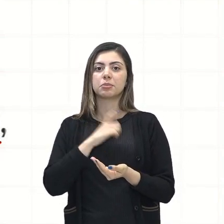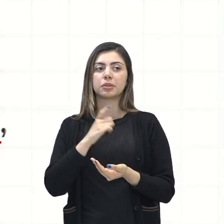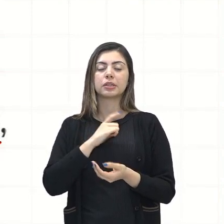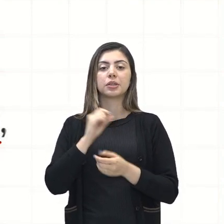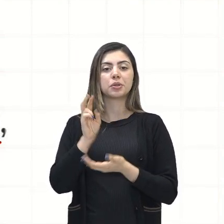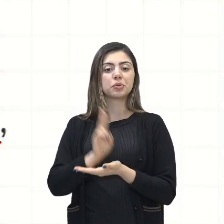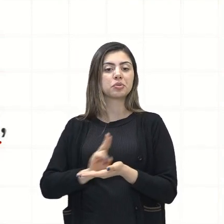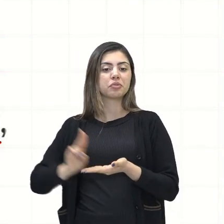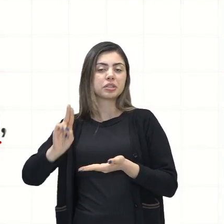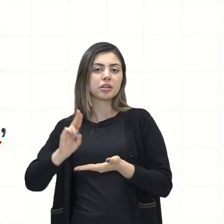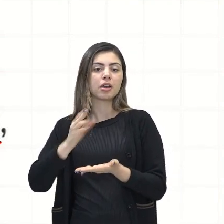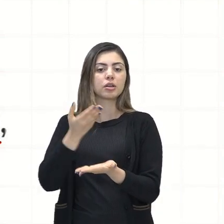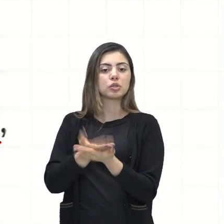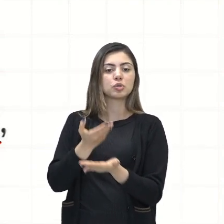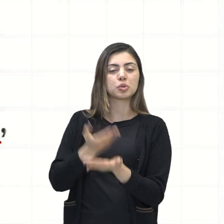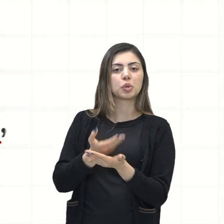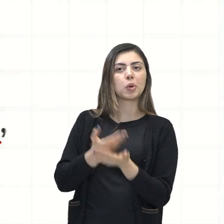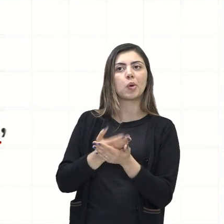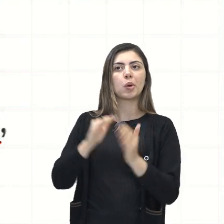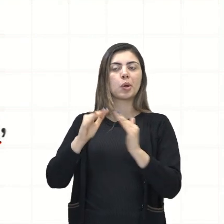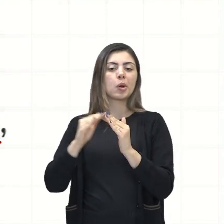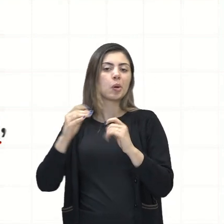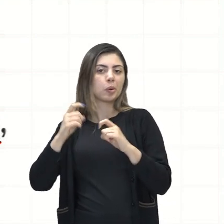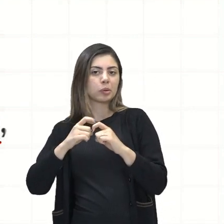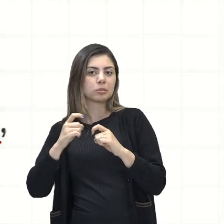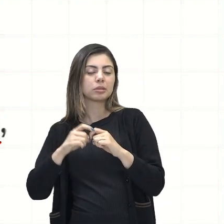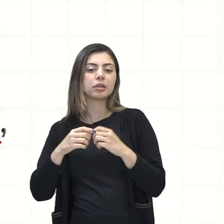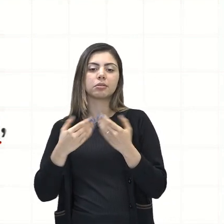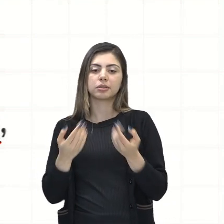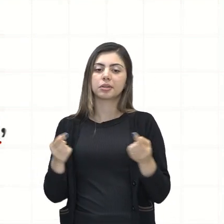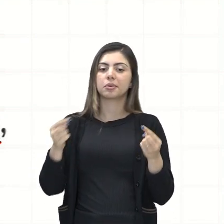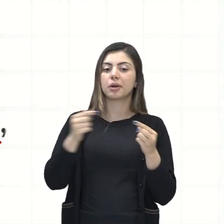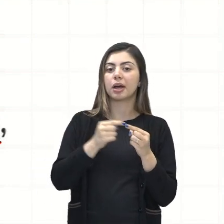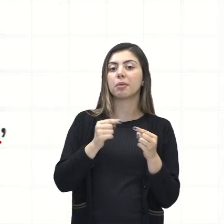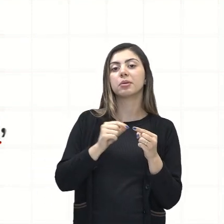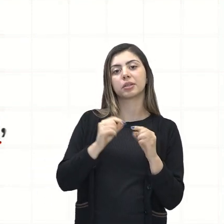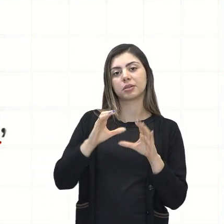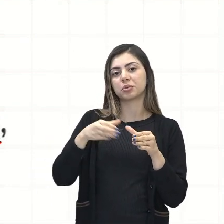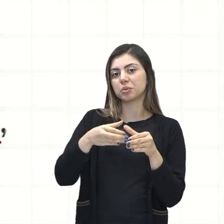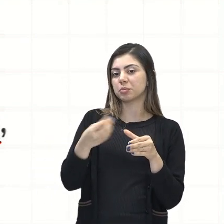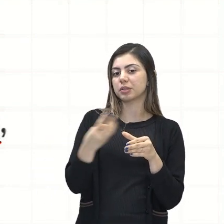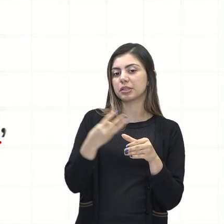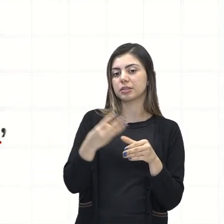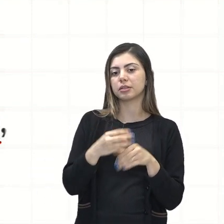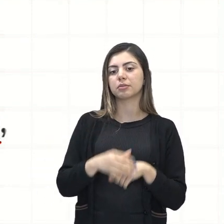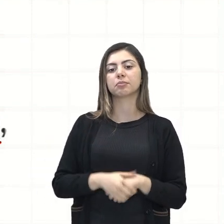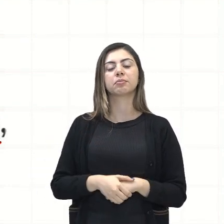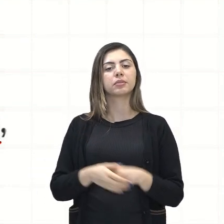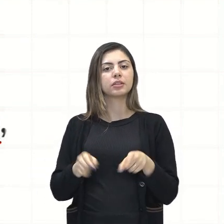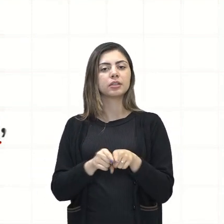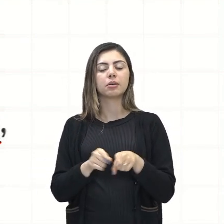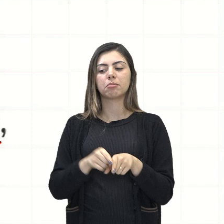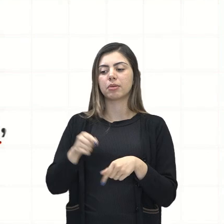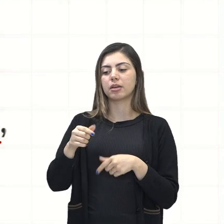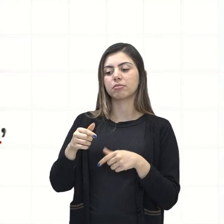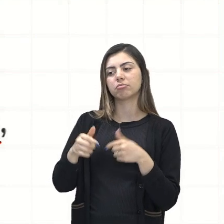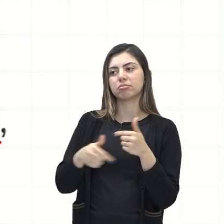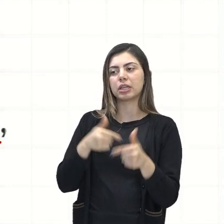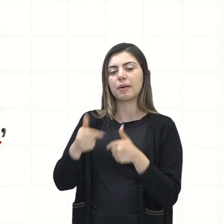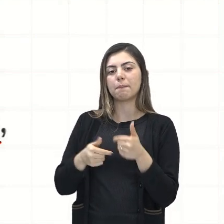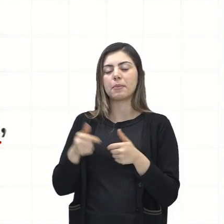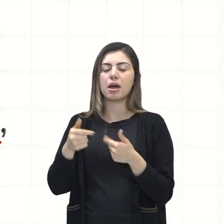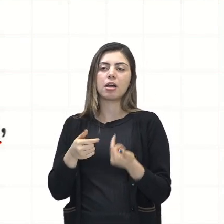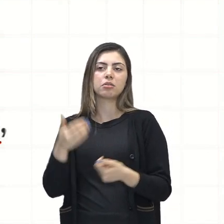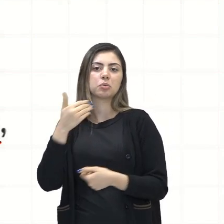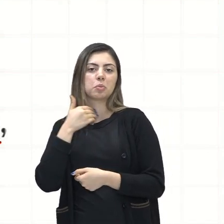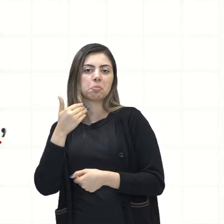universidades, escolas, hospitais, eles fazem parte também do chamado setor terciário. E as atividades financeiras, como, por exemplo, os